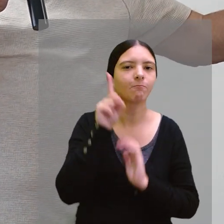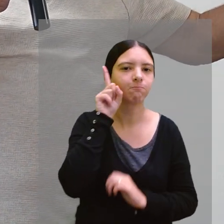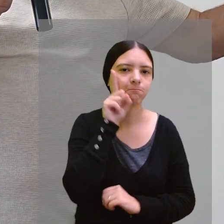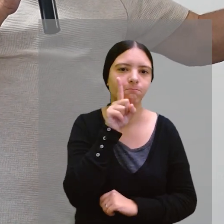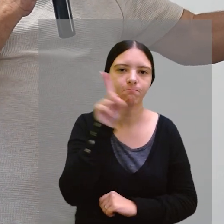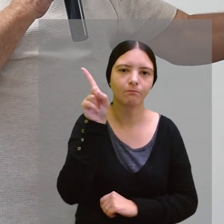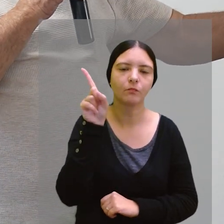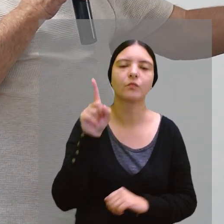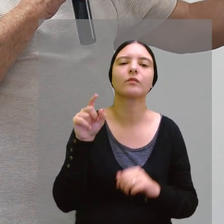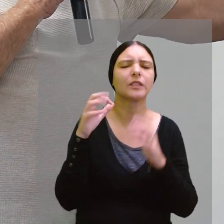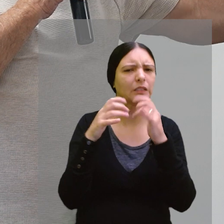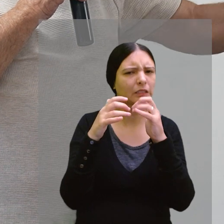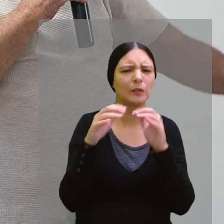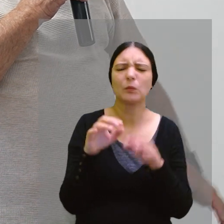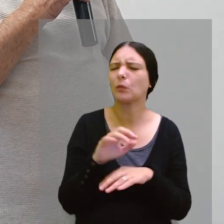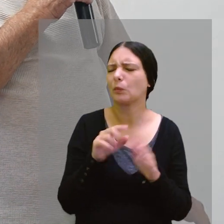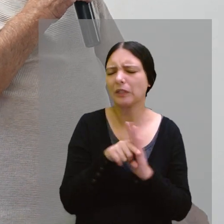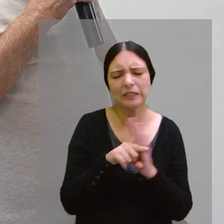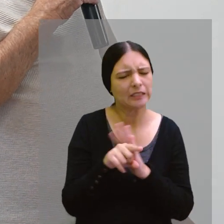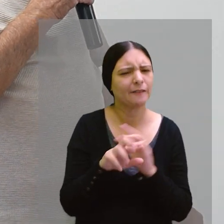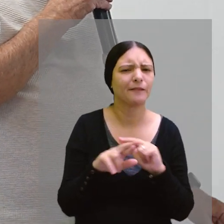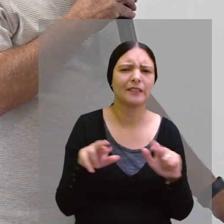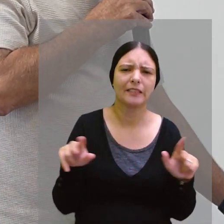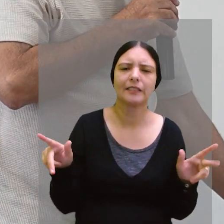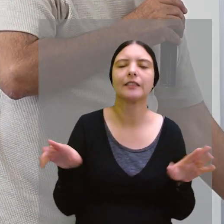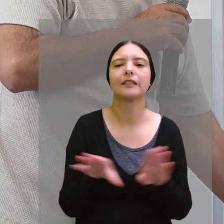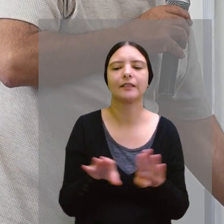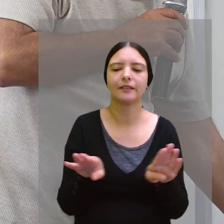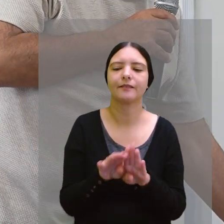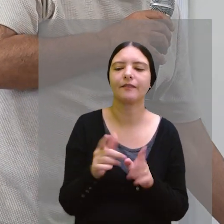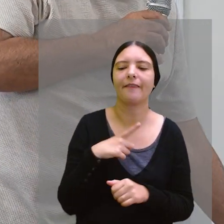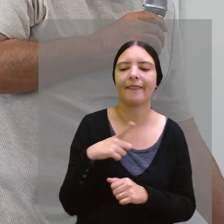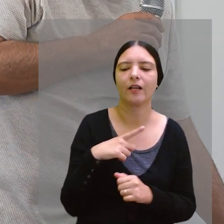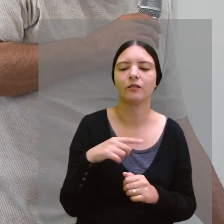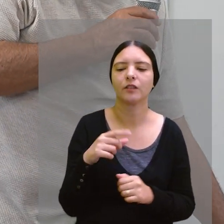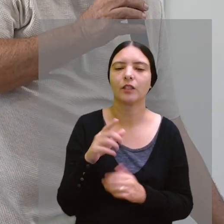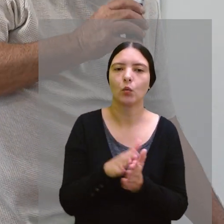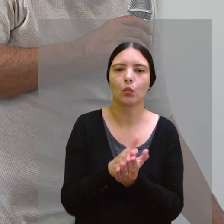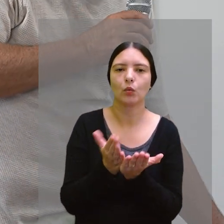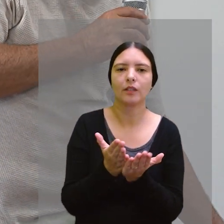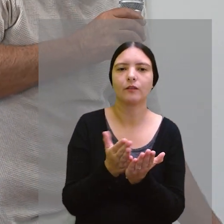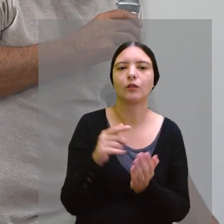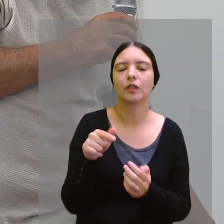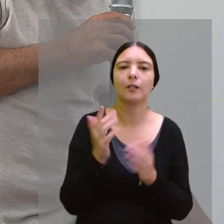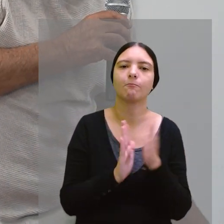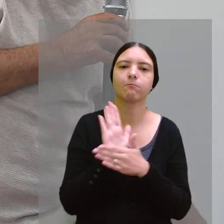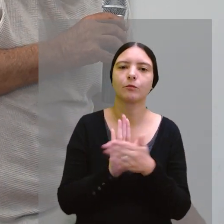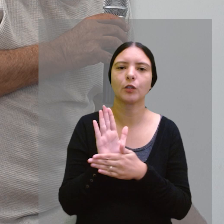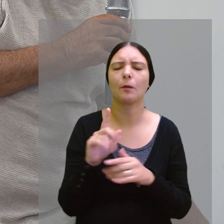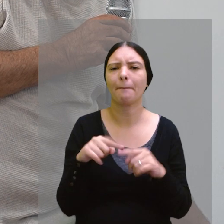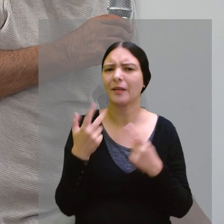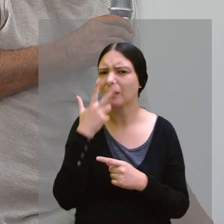muita pesquisa sobre o cérebro, e dele que essa questão, eu sei que são os livros que ele publicou, mas eu acho